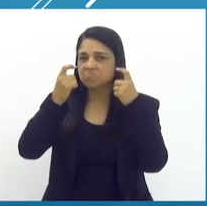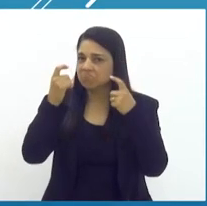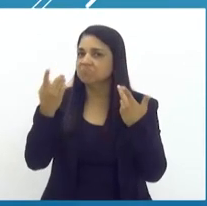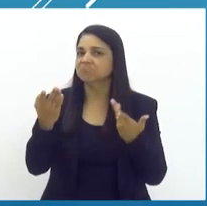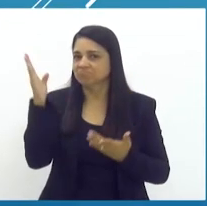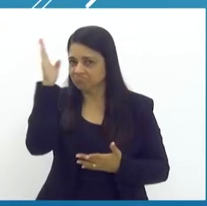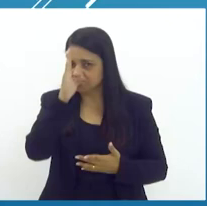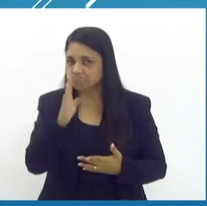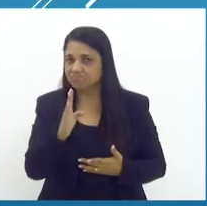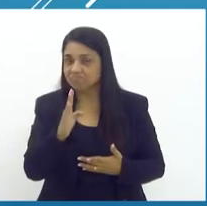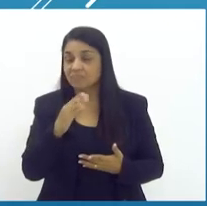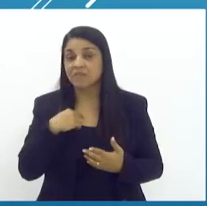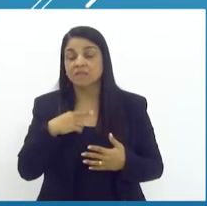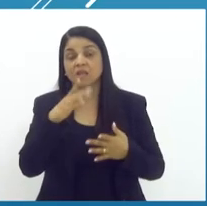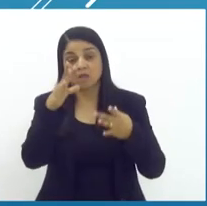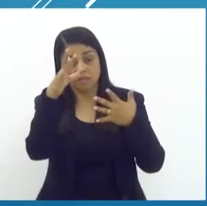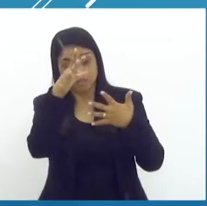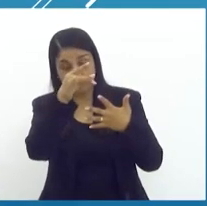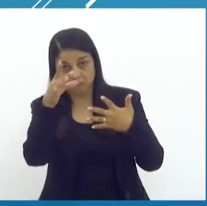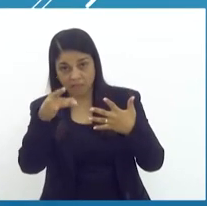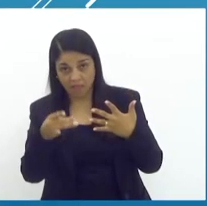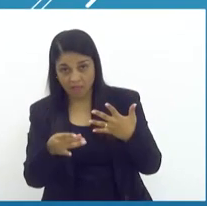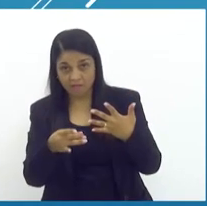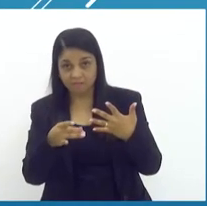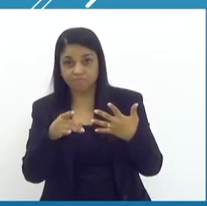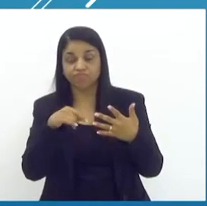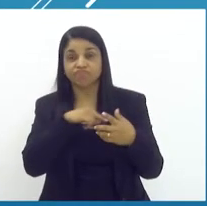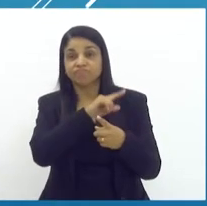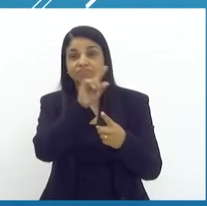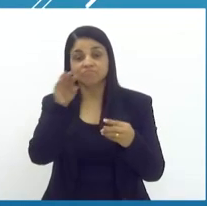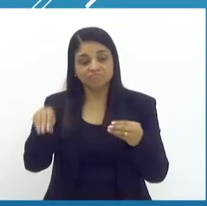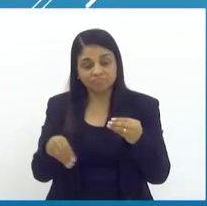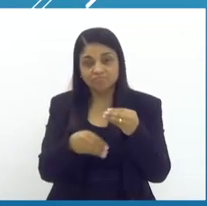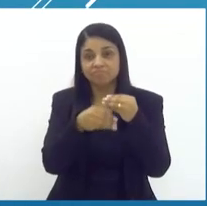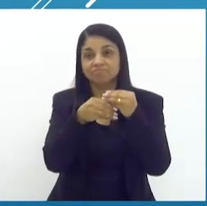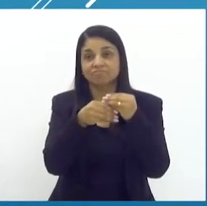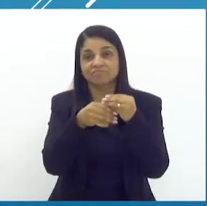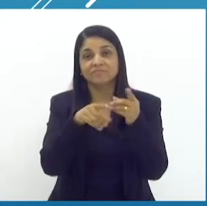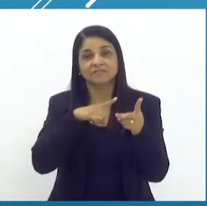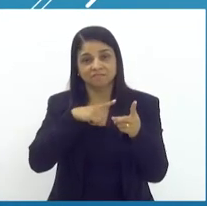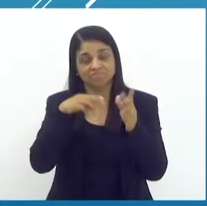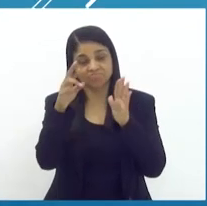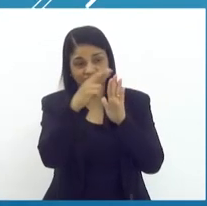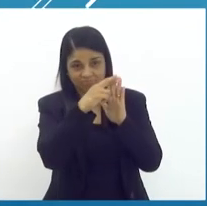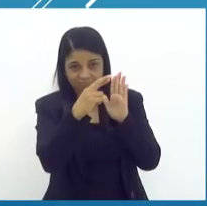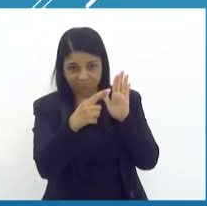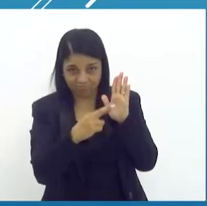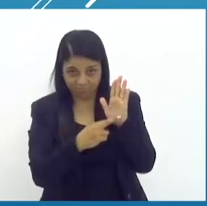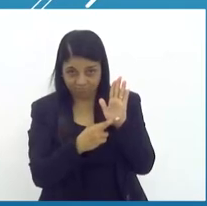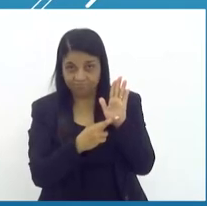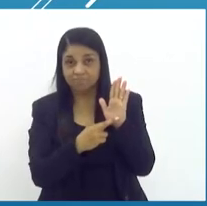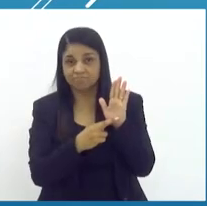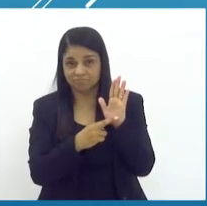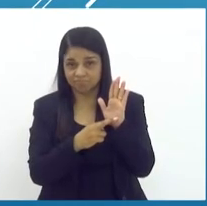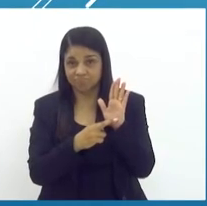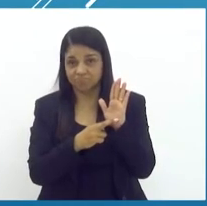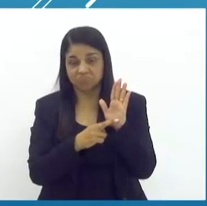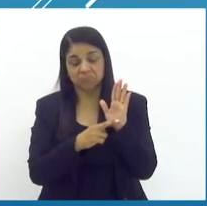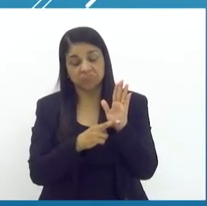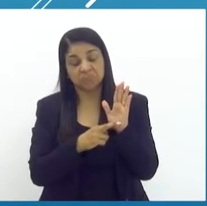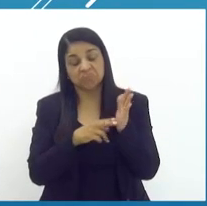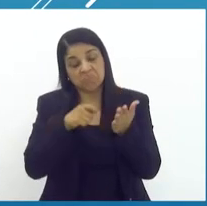em um detalhe foi incluído aí um ponto interessante que além dos princípios que a gente já tem que nunca foram boa parte deles compridos